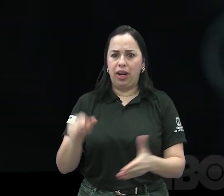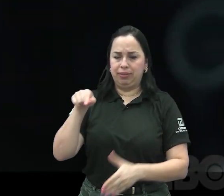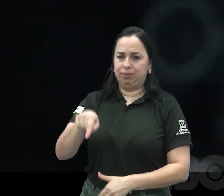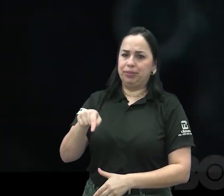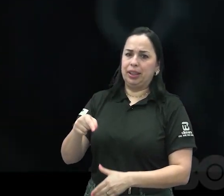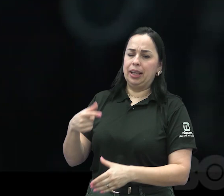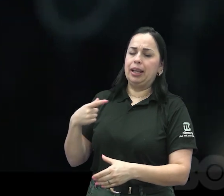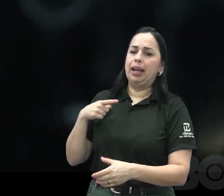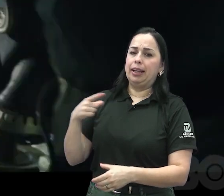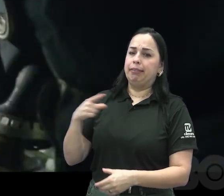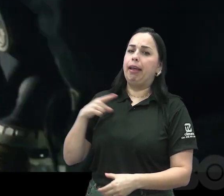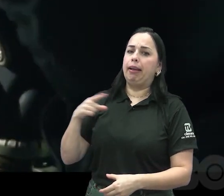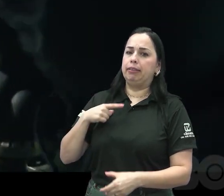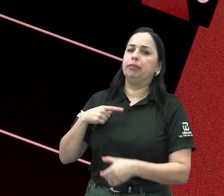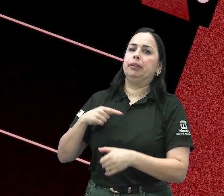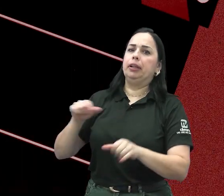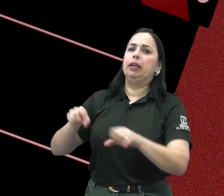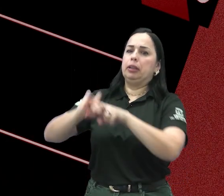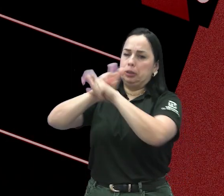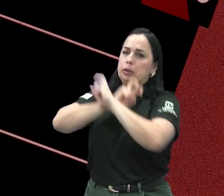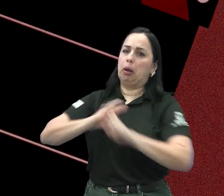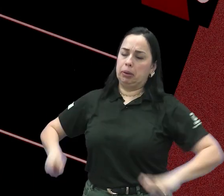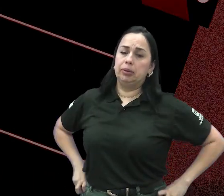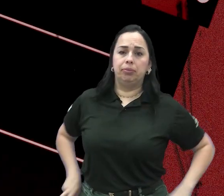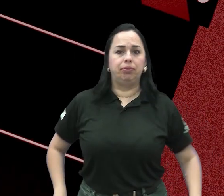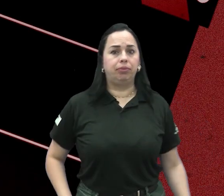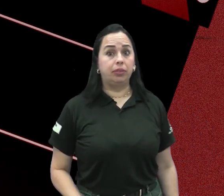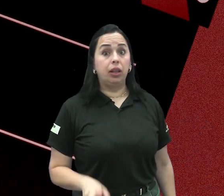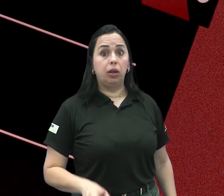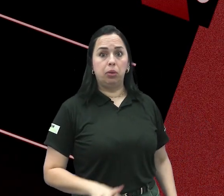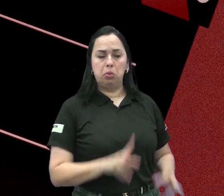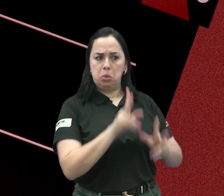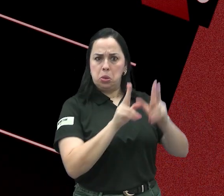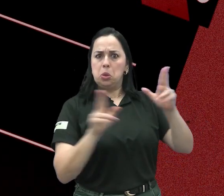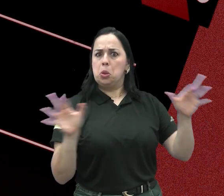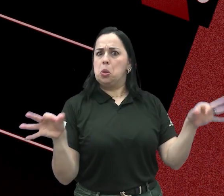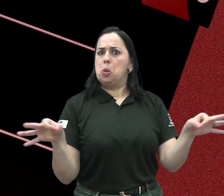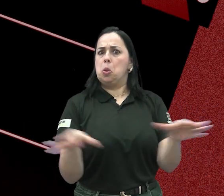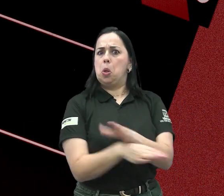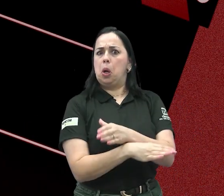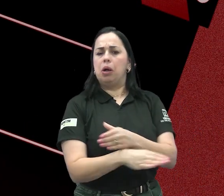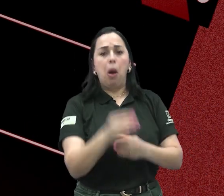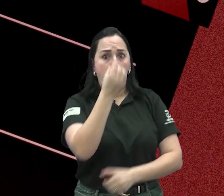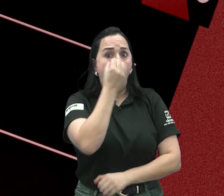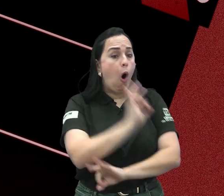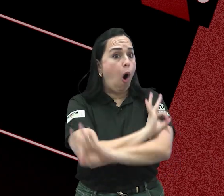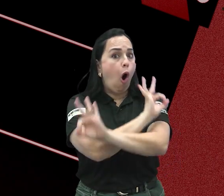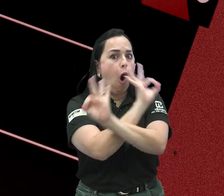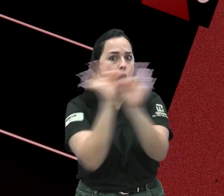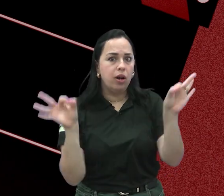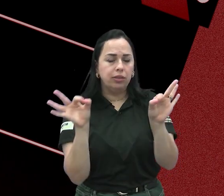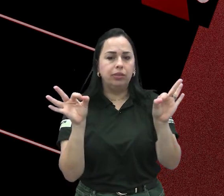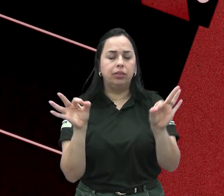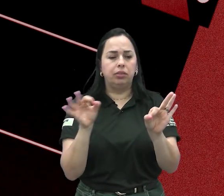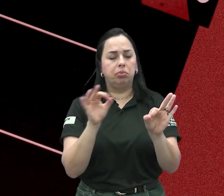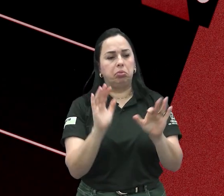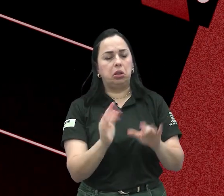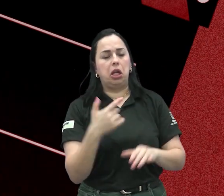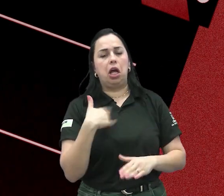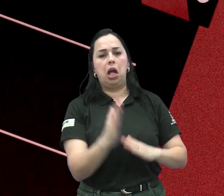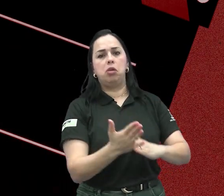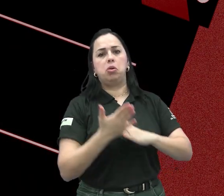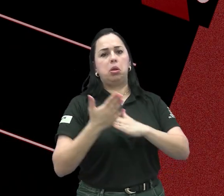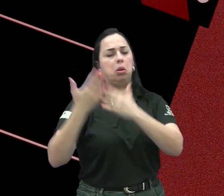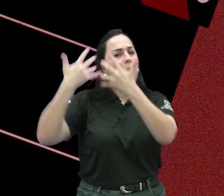trillion of these bullets. É uma produção completa, muito, mas muito boa mesmo, e que nos faz revisitar